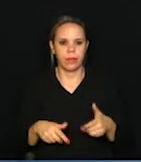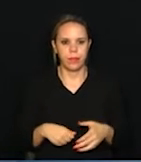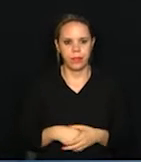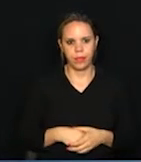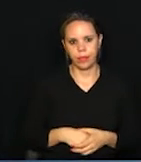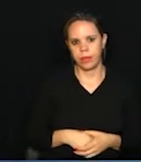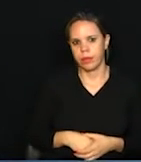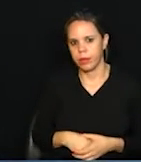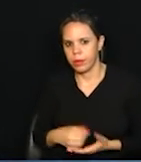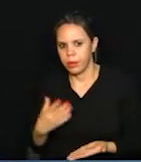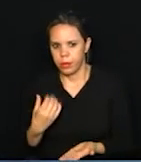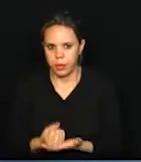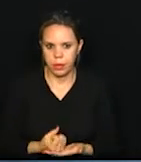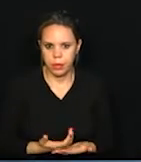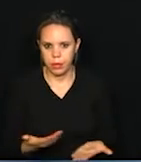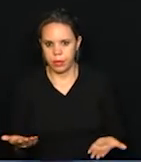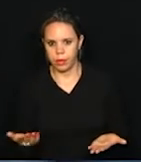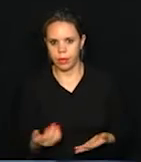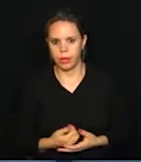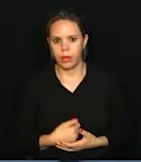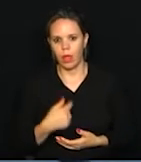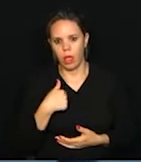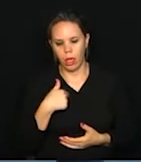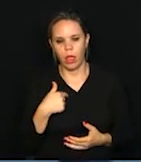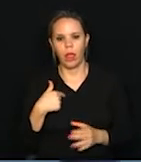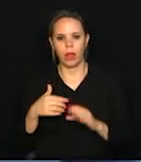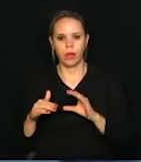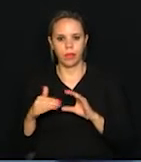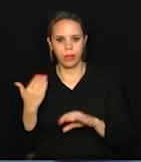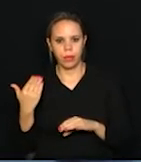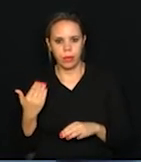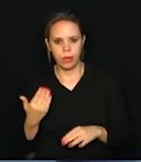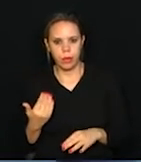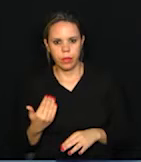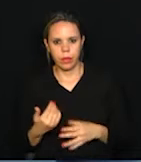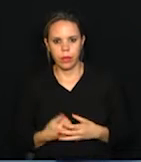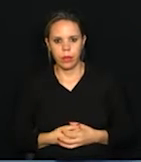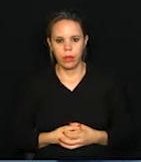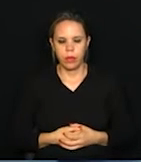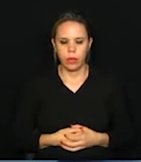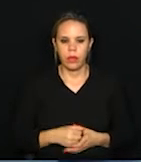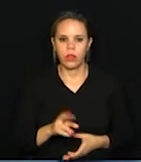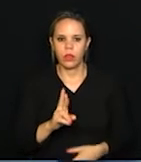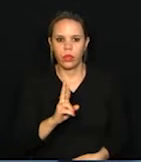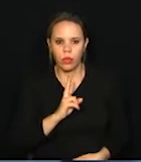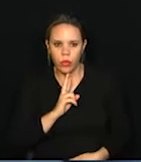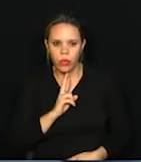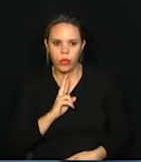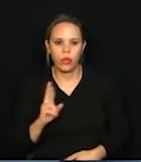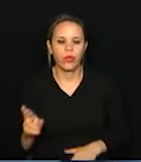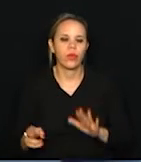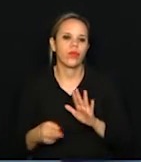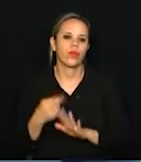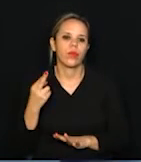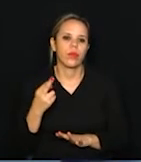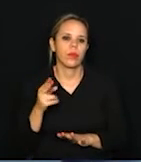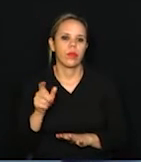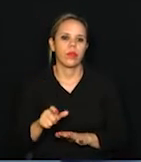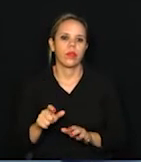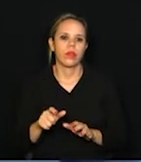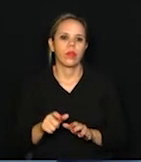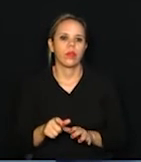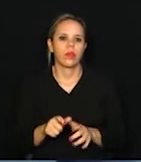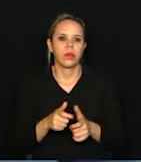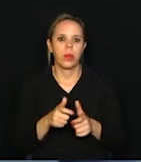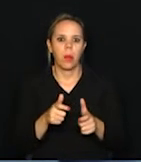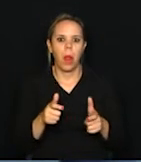certamente que recebeu? Tá? Eu recebi uma resposta de requerimento que o